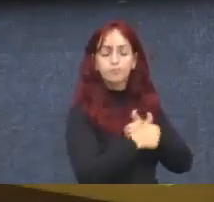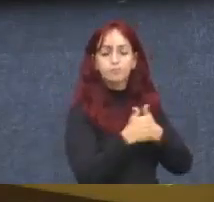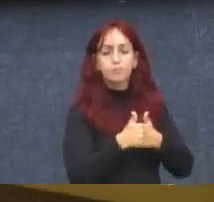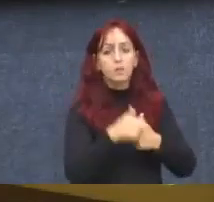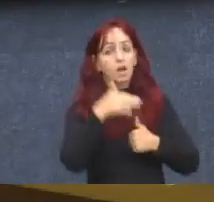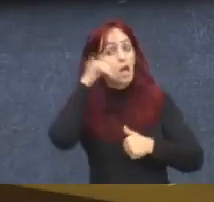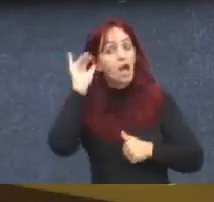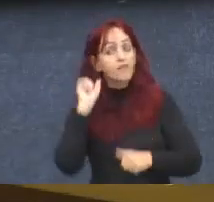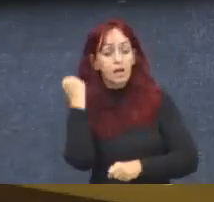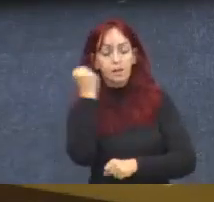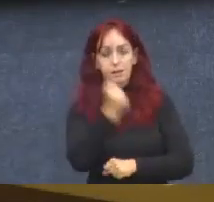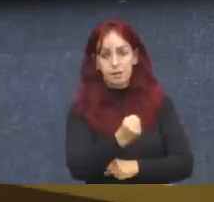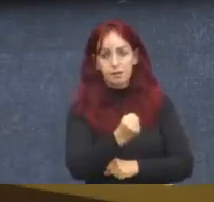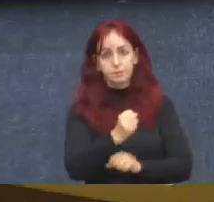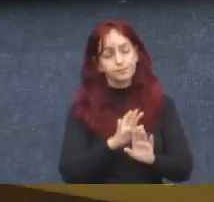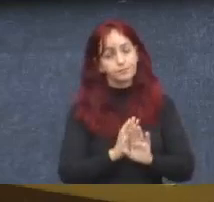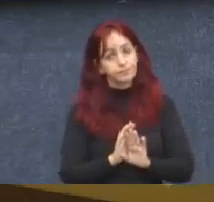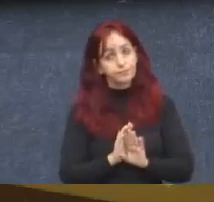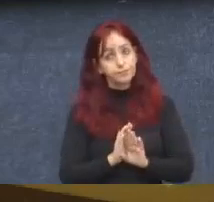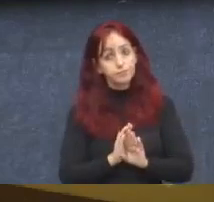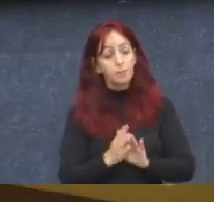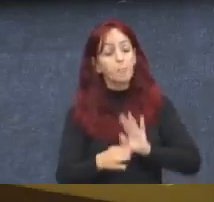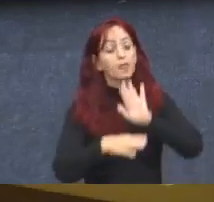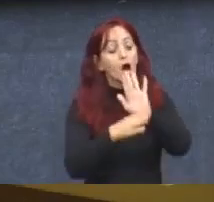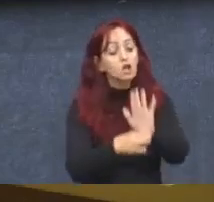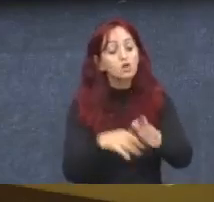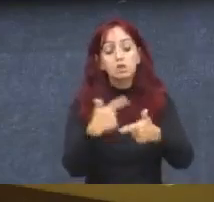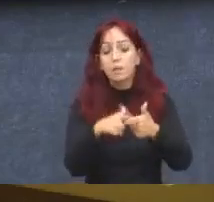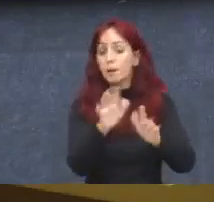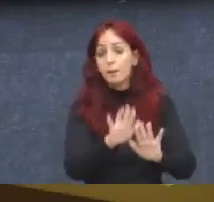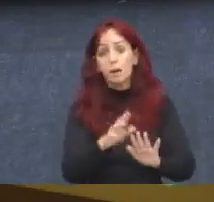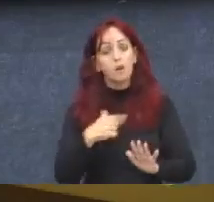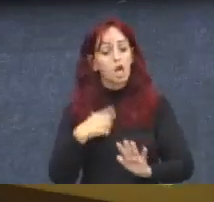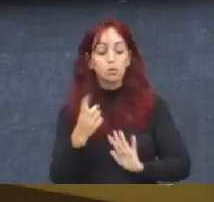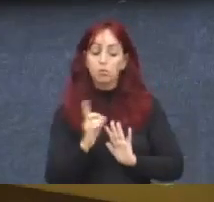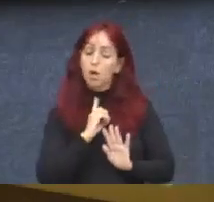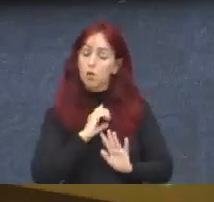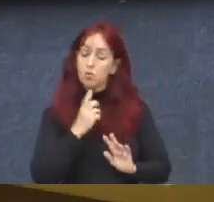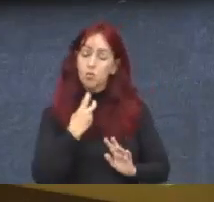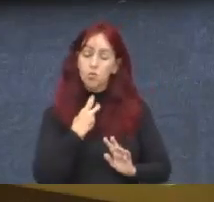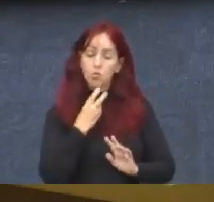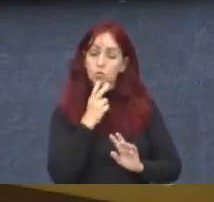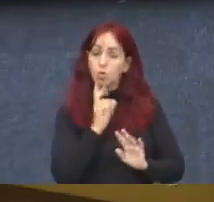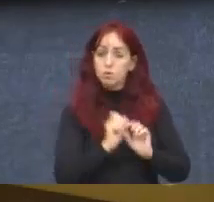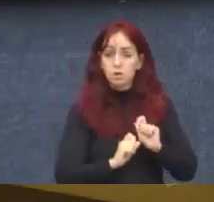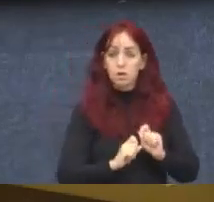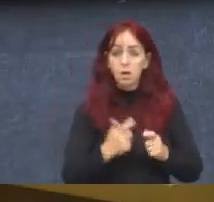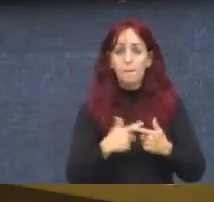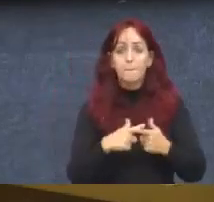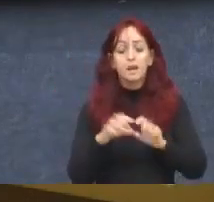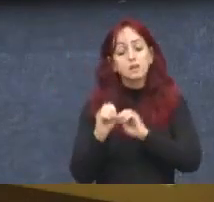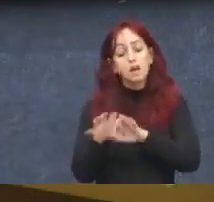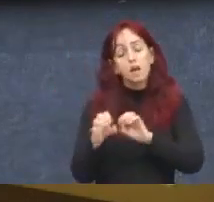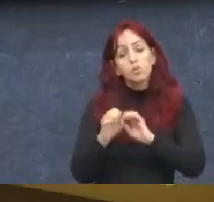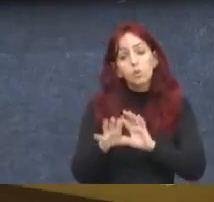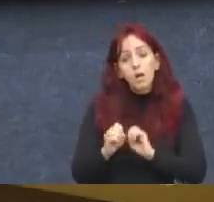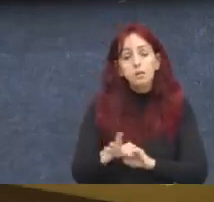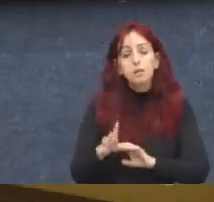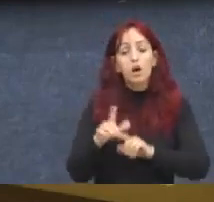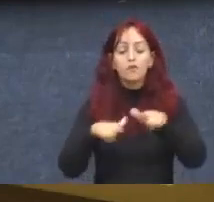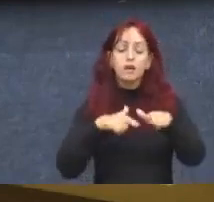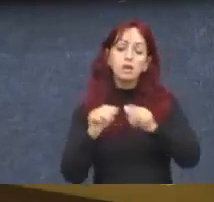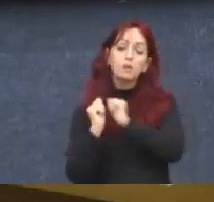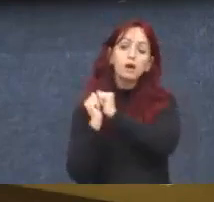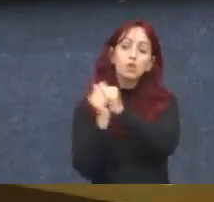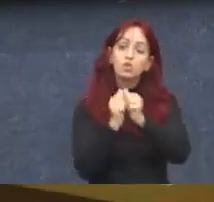solução para esse problema não é simples, eu não tenho todas as soluções. E a Comissão de Educação vai trabalhar em conjunto para que a gente apresente